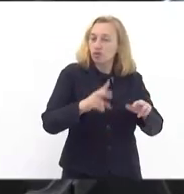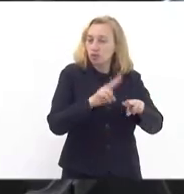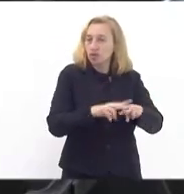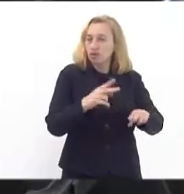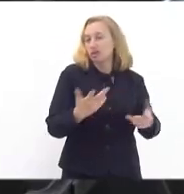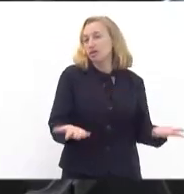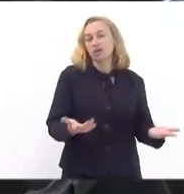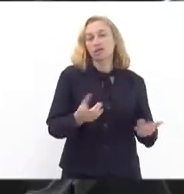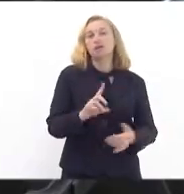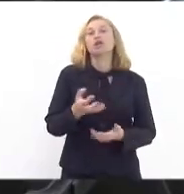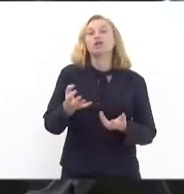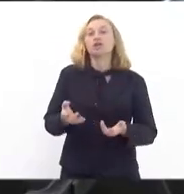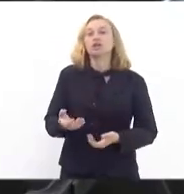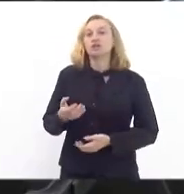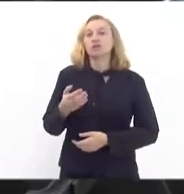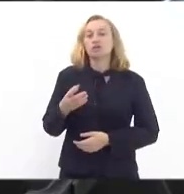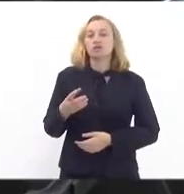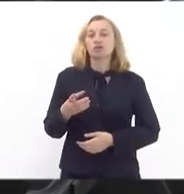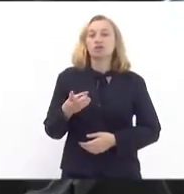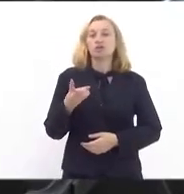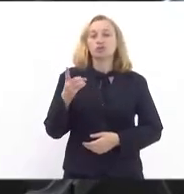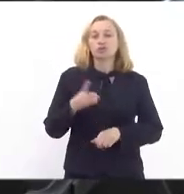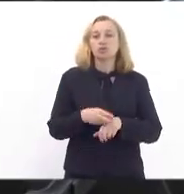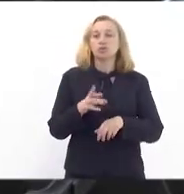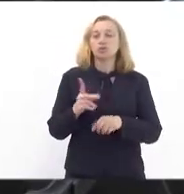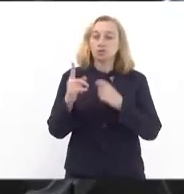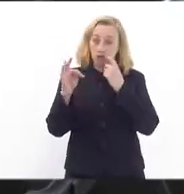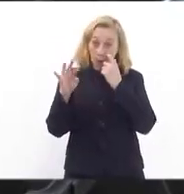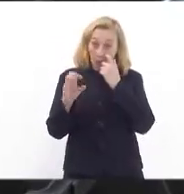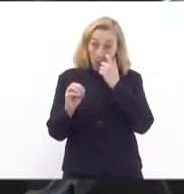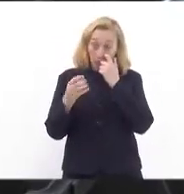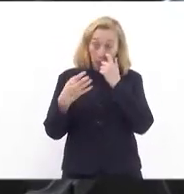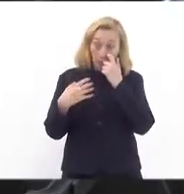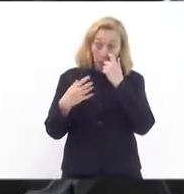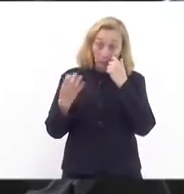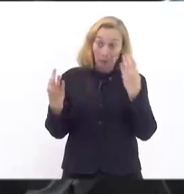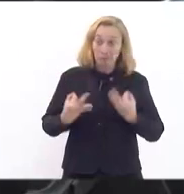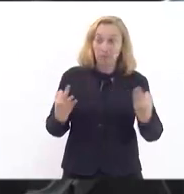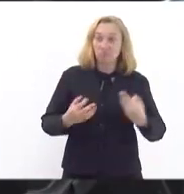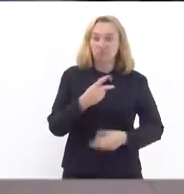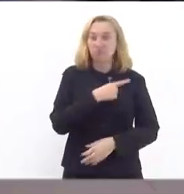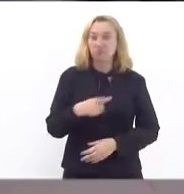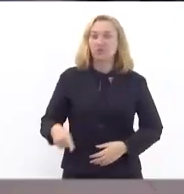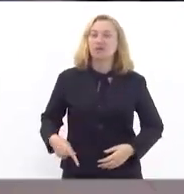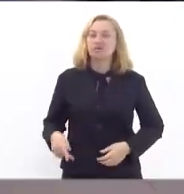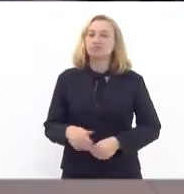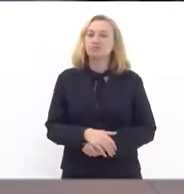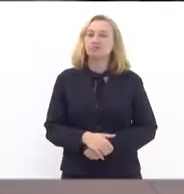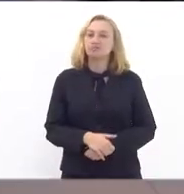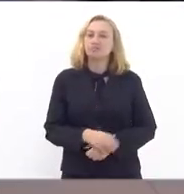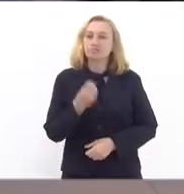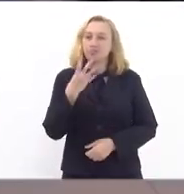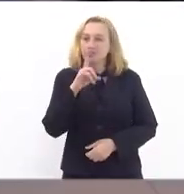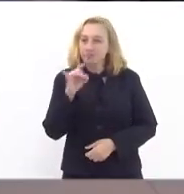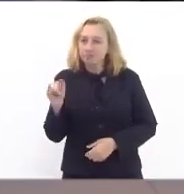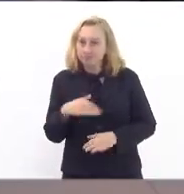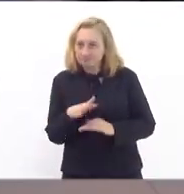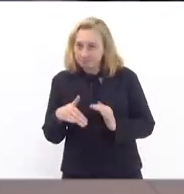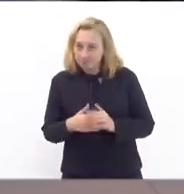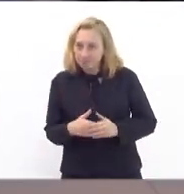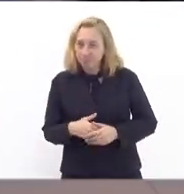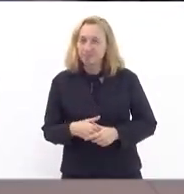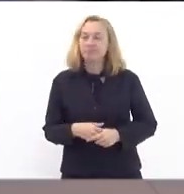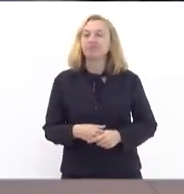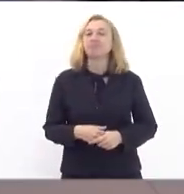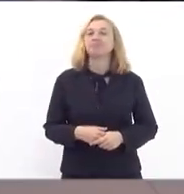gostaria de ouvir o doutor Gustavo vão porque uma parte perfeito Presidente Bom dia a todos bom dia